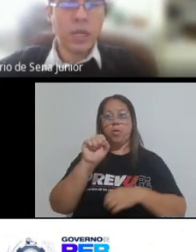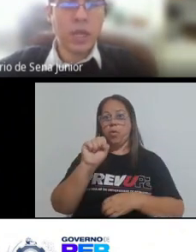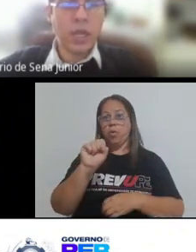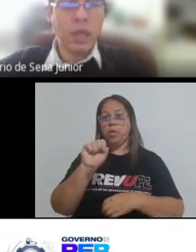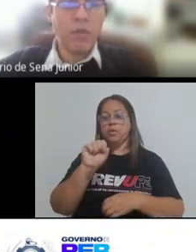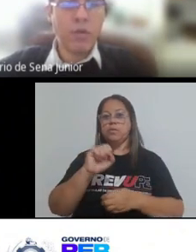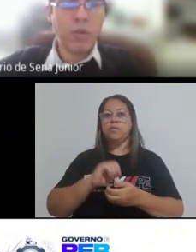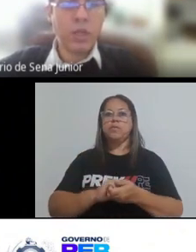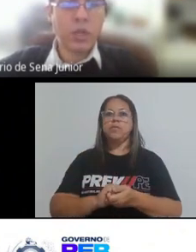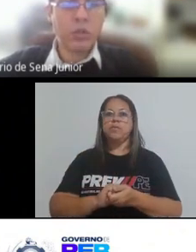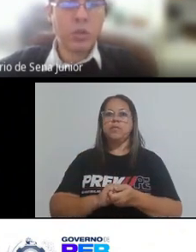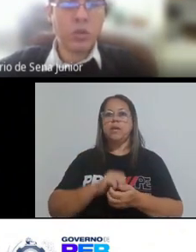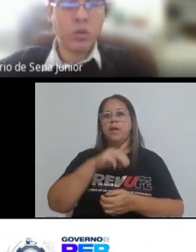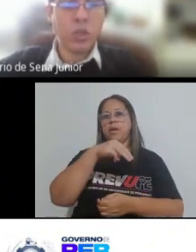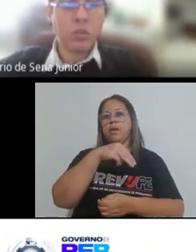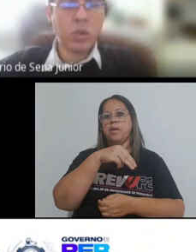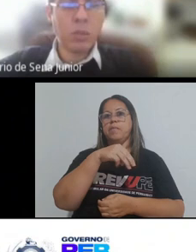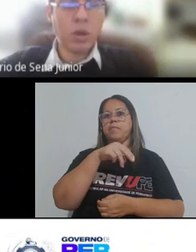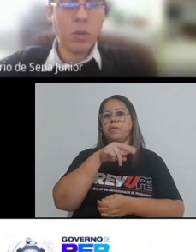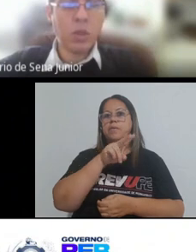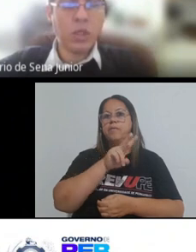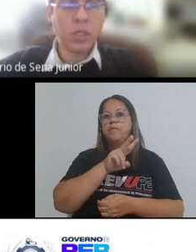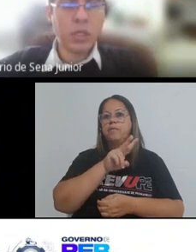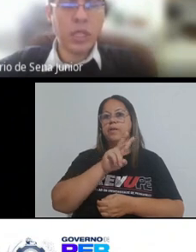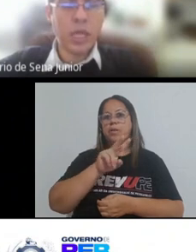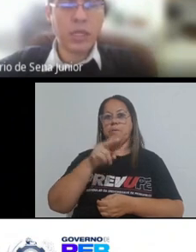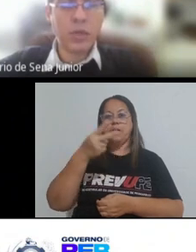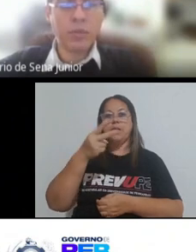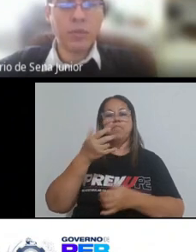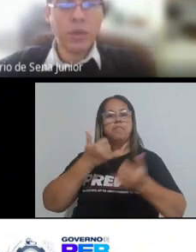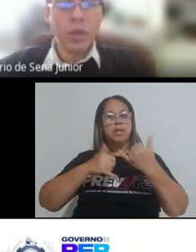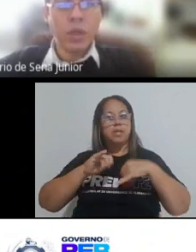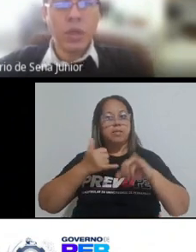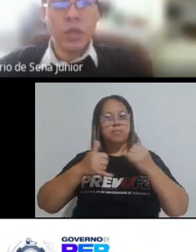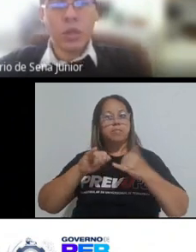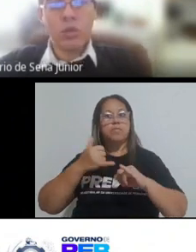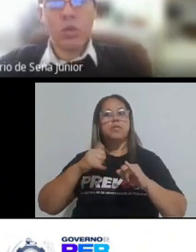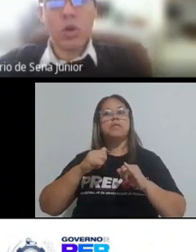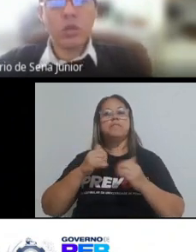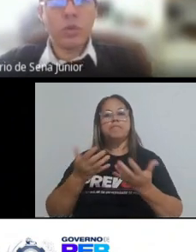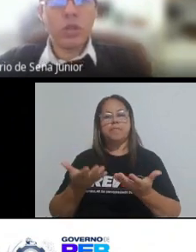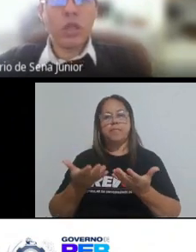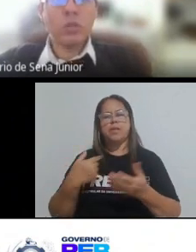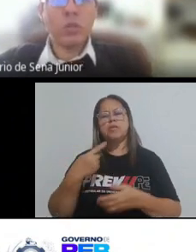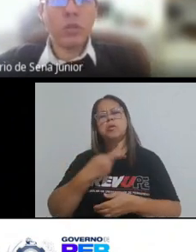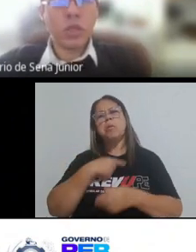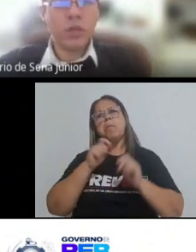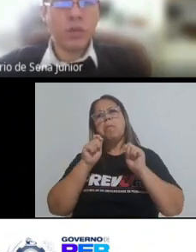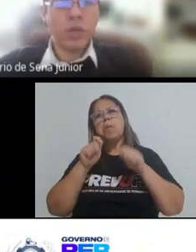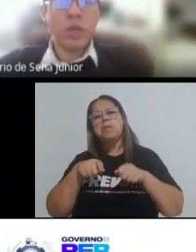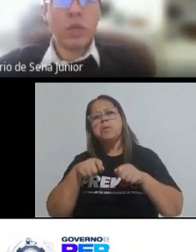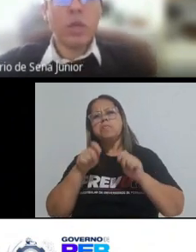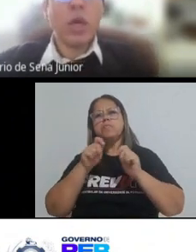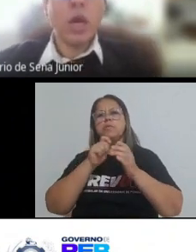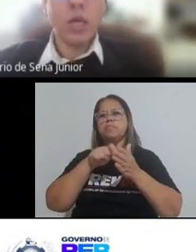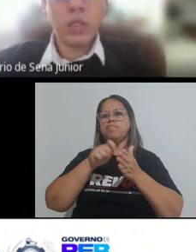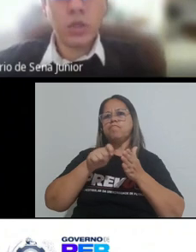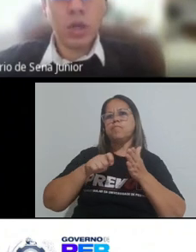parcela mv quadrada sobre 2 corresponde à própria energia cinética, então, nós podemos escrever,